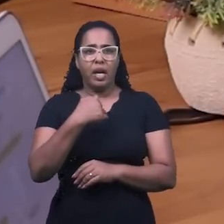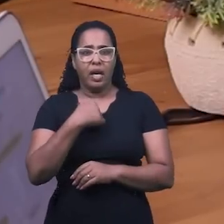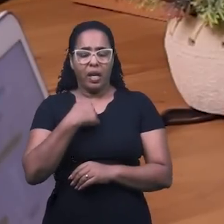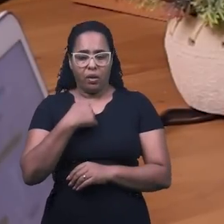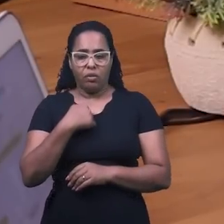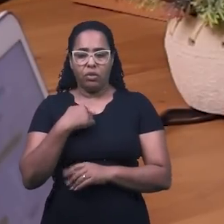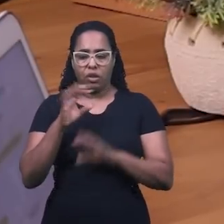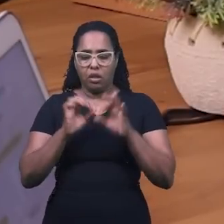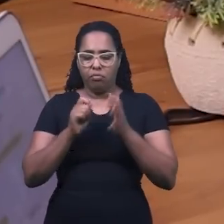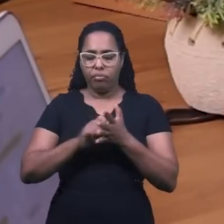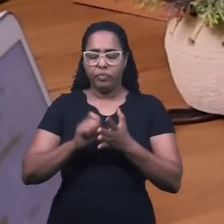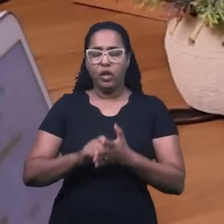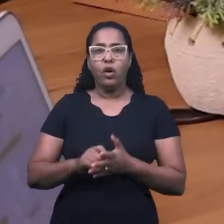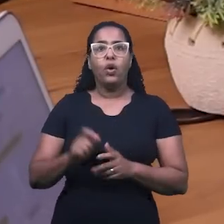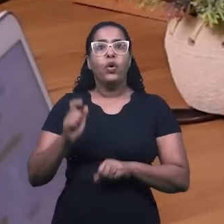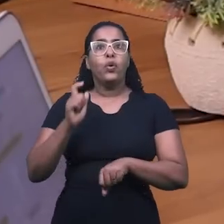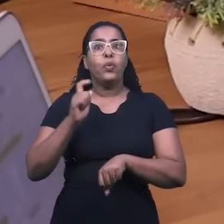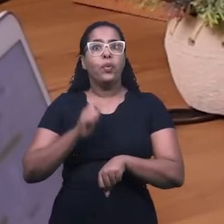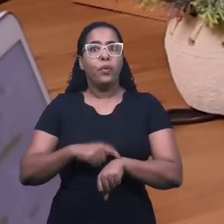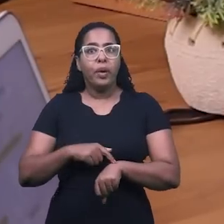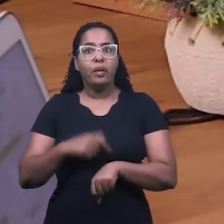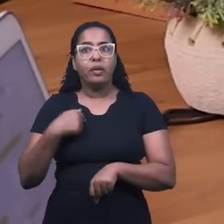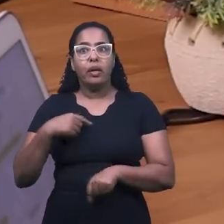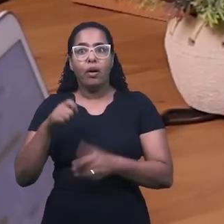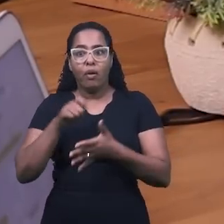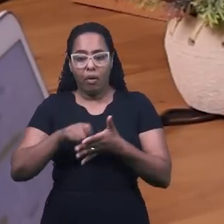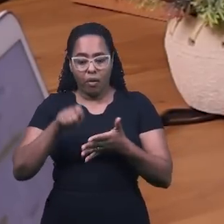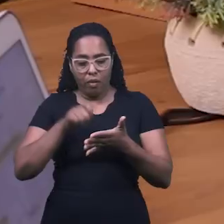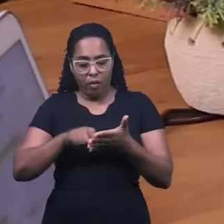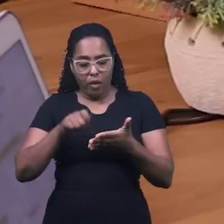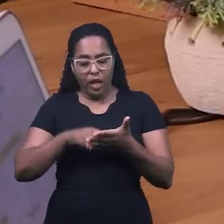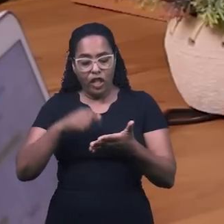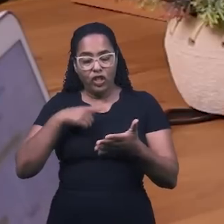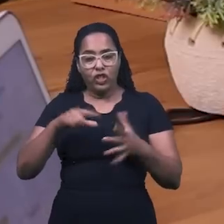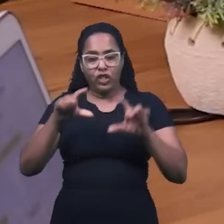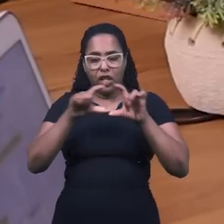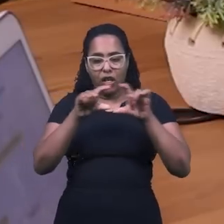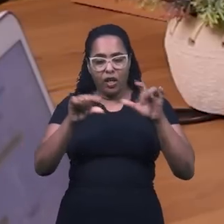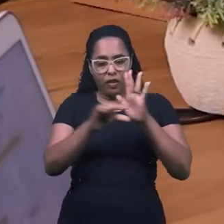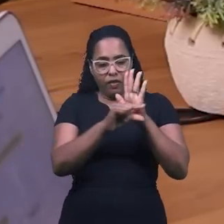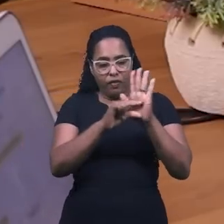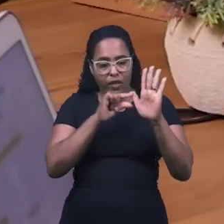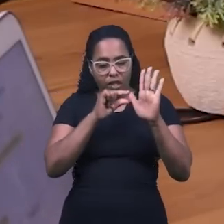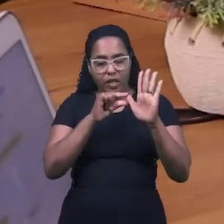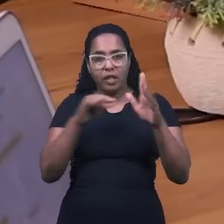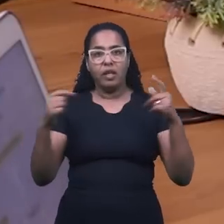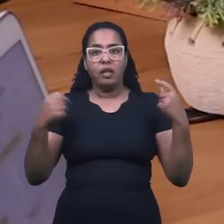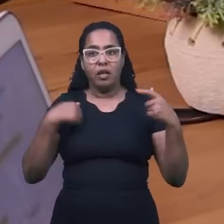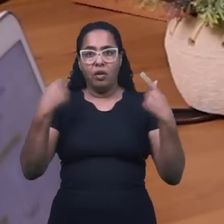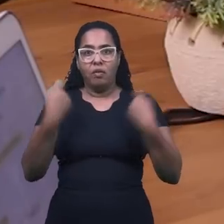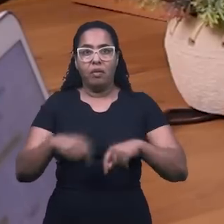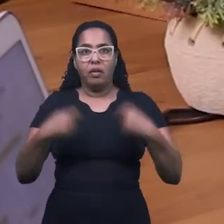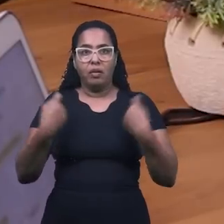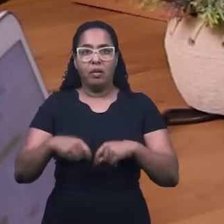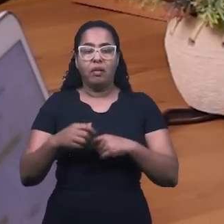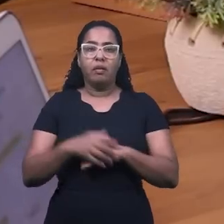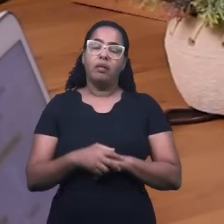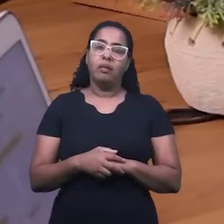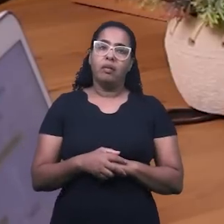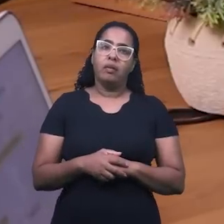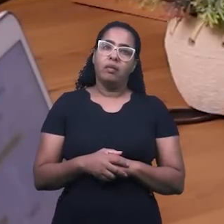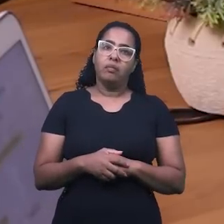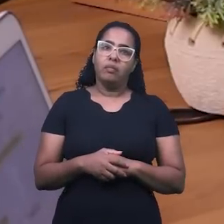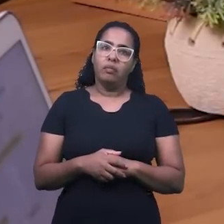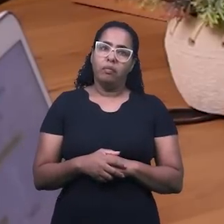desse louvor, e eu não tinha feito, né? Aí quando eu fui fazer o louvor, tinha um versículo que eu precisava.